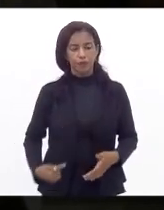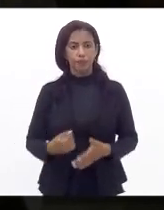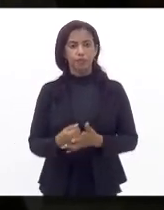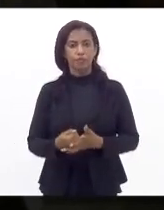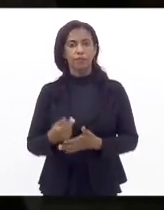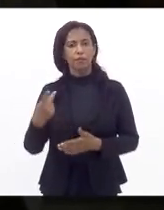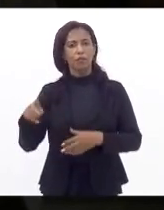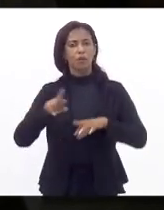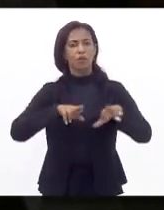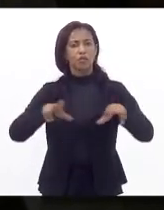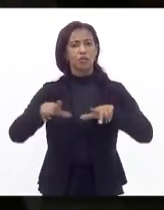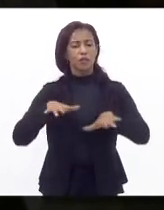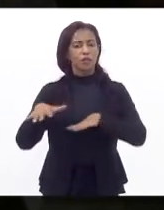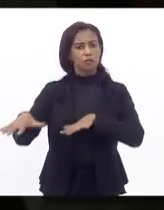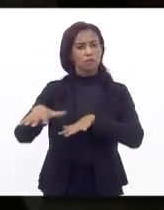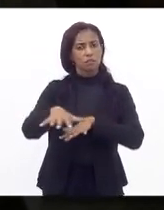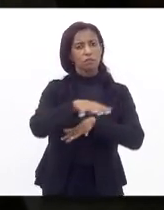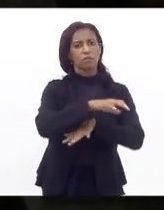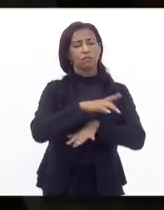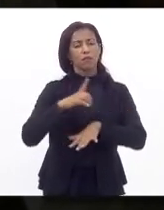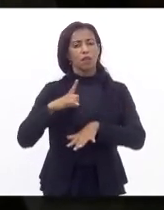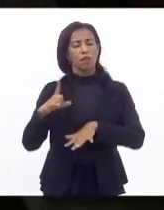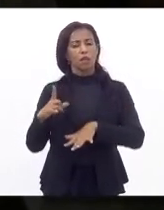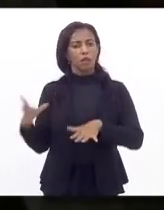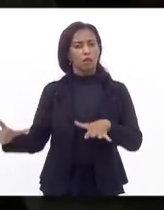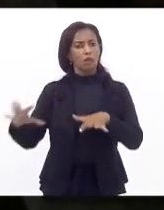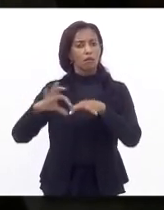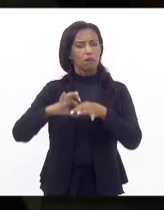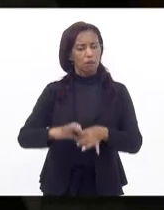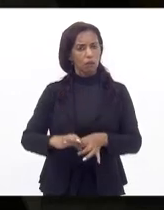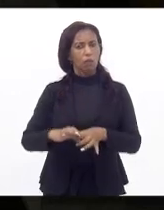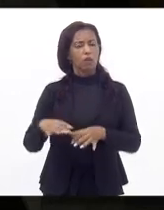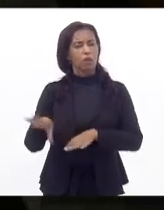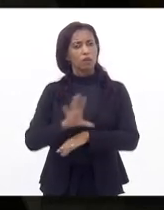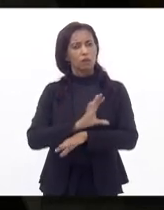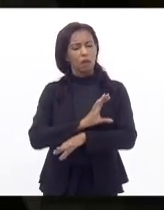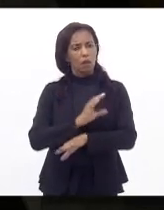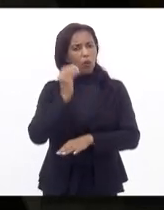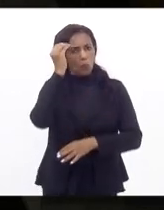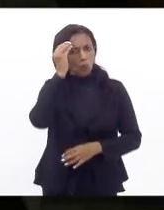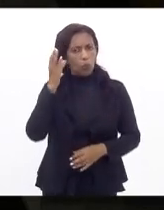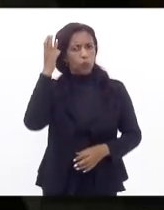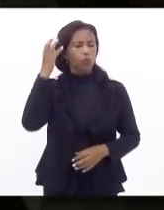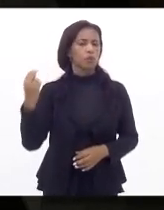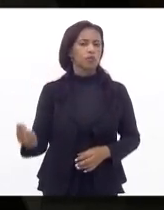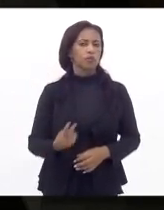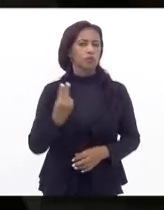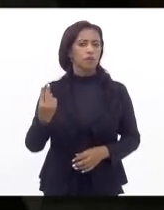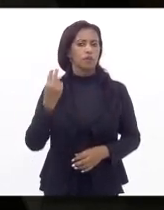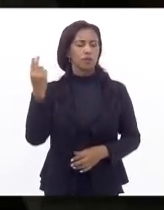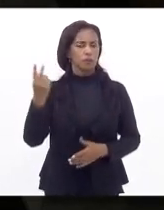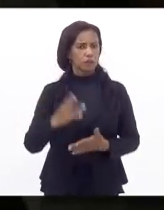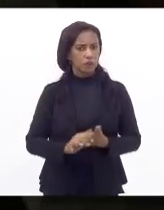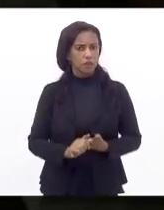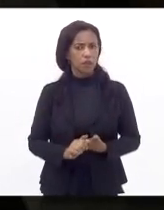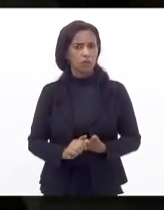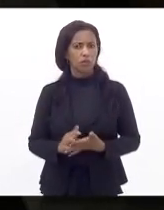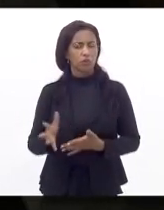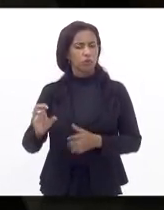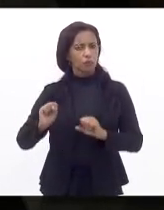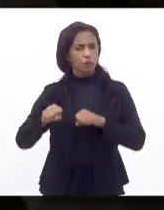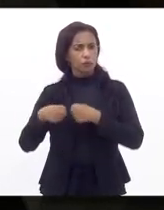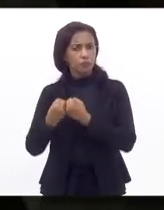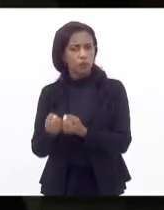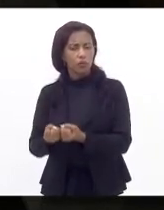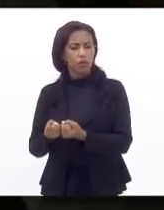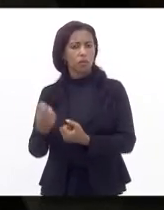nas suas diferentes áreas de atuação, incorporem, assimilem essa cultura de valorização, de inculcação, de